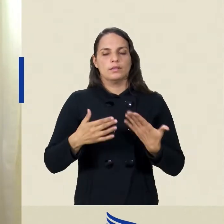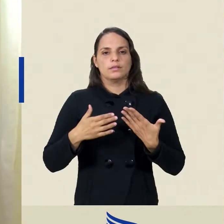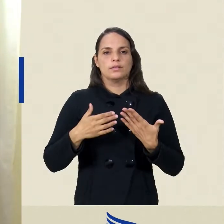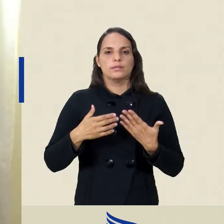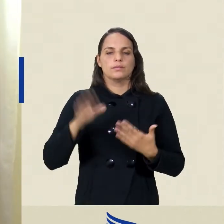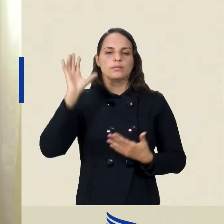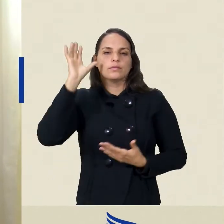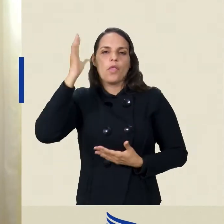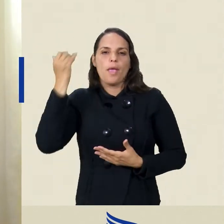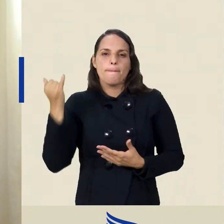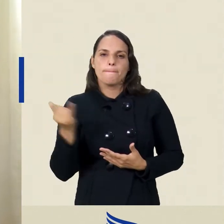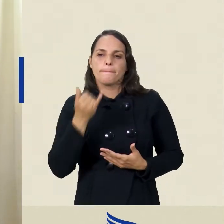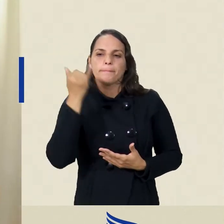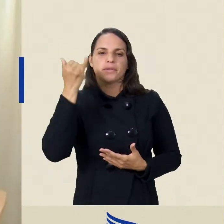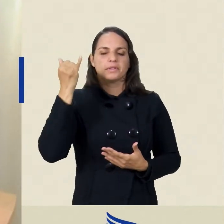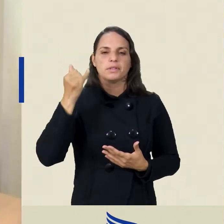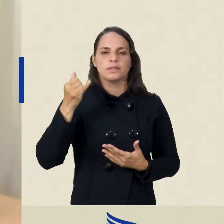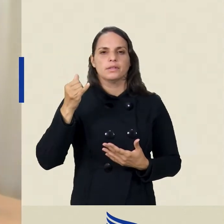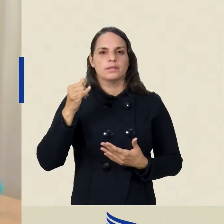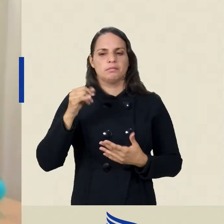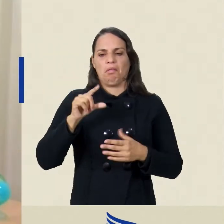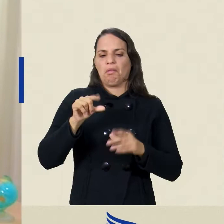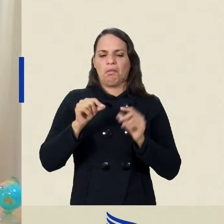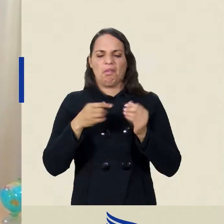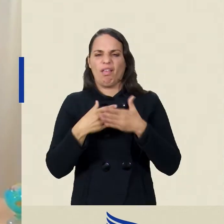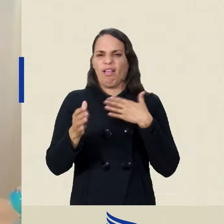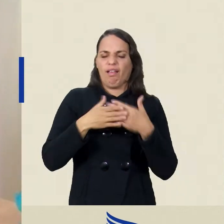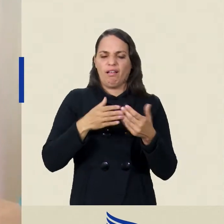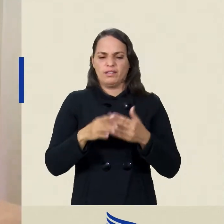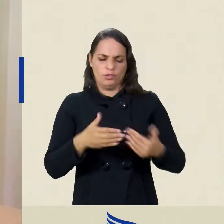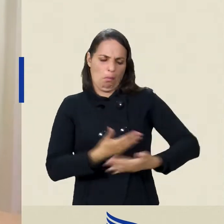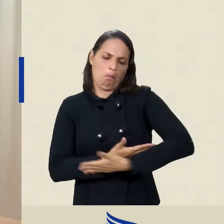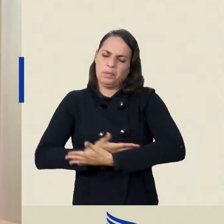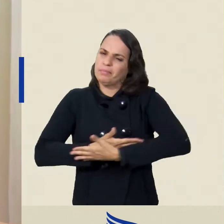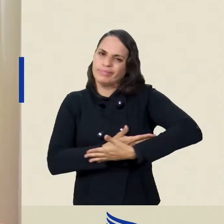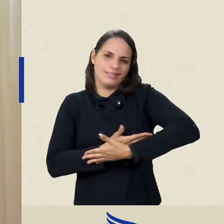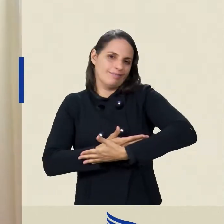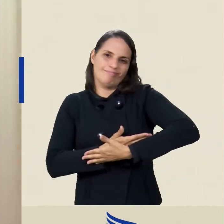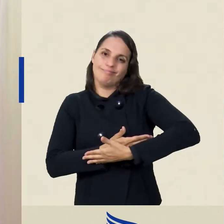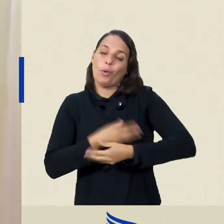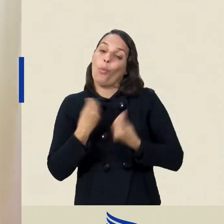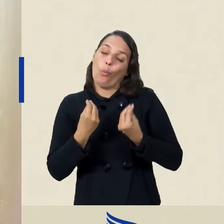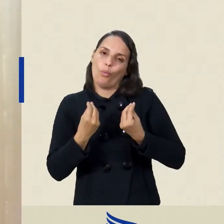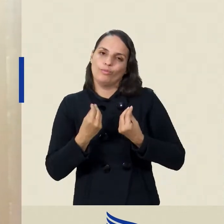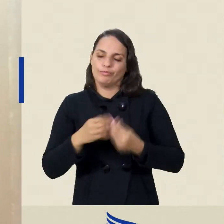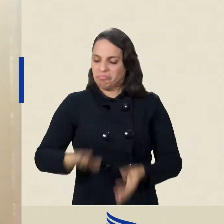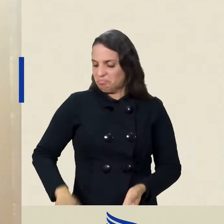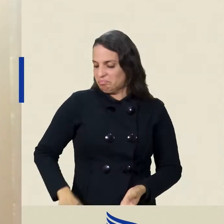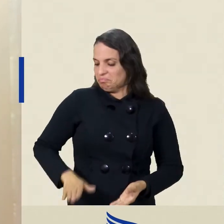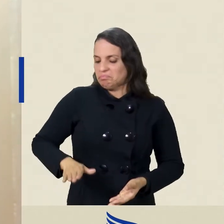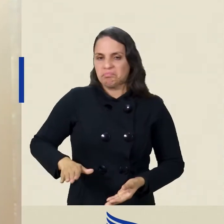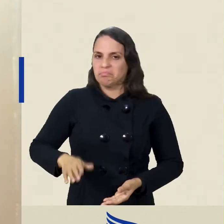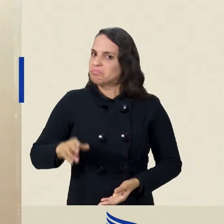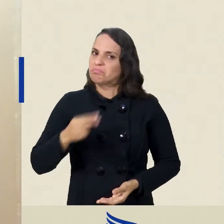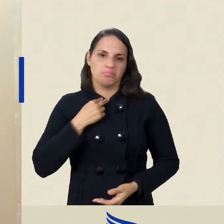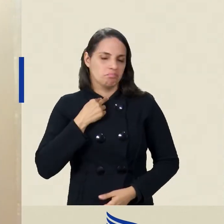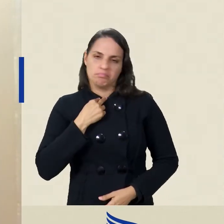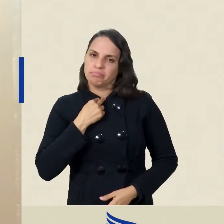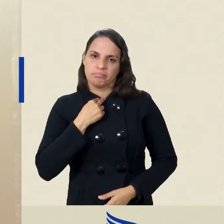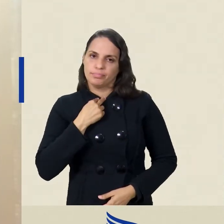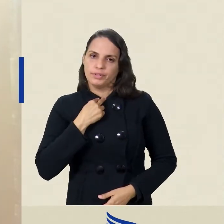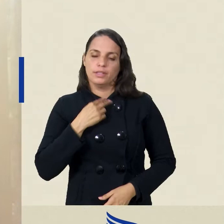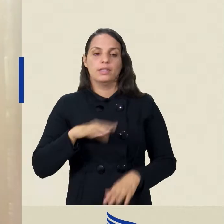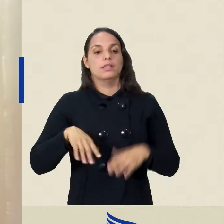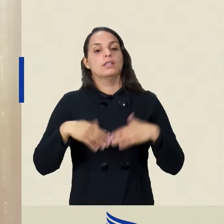importante não pode ser tomada por um recém-nascido ou por uma criança. Sendo assim, não devem